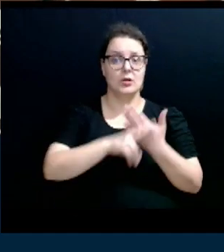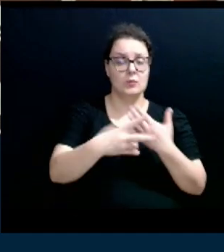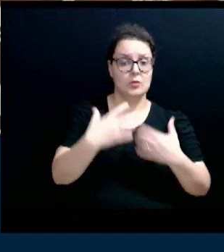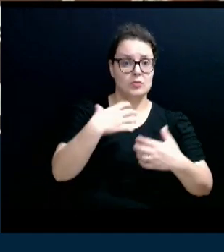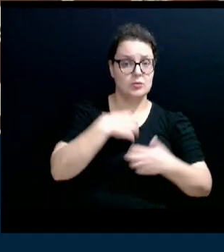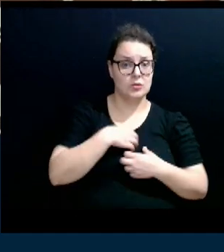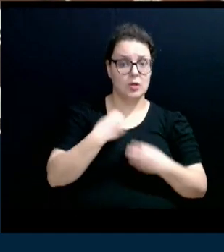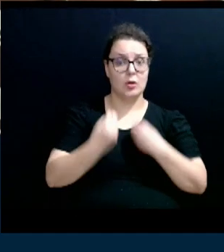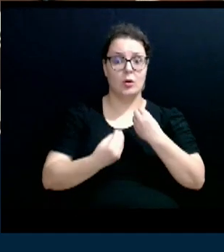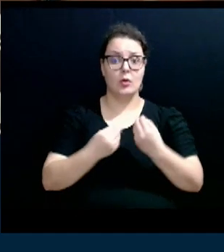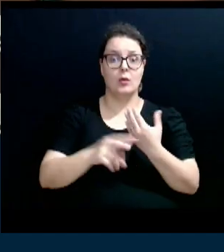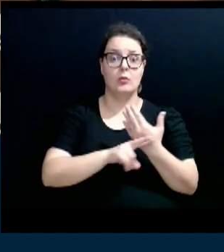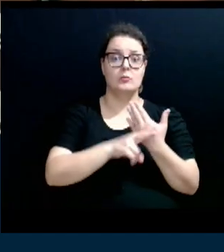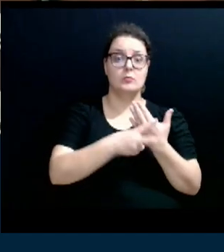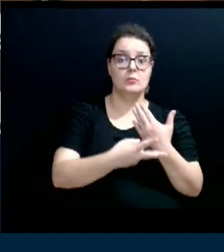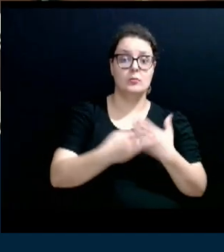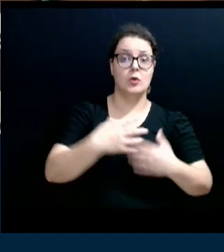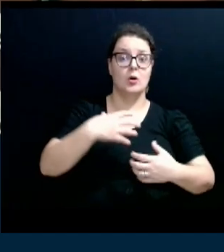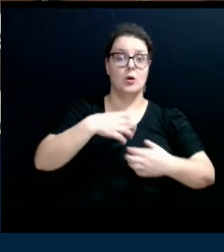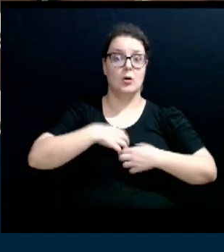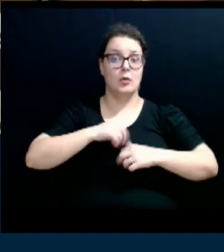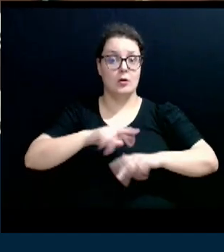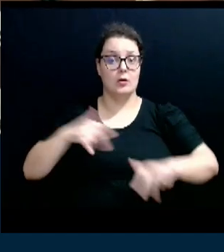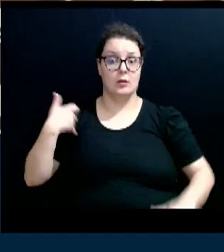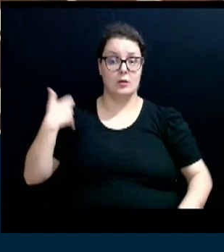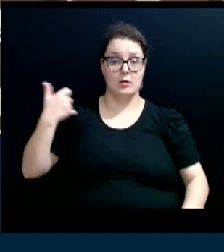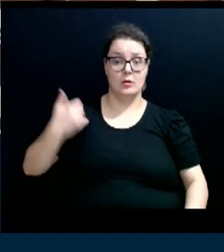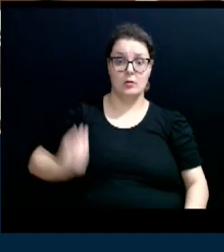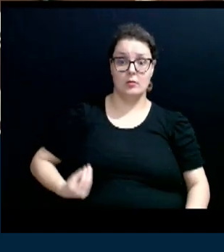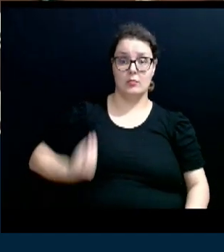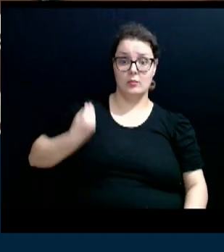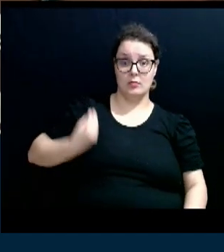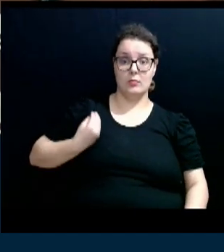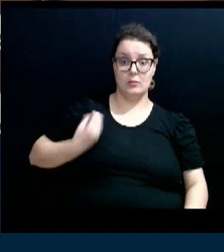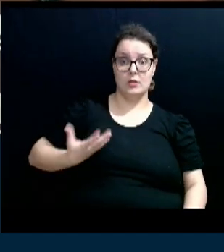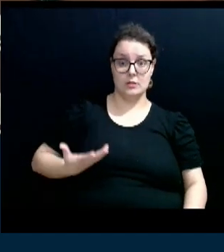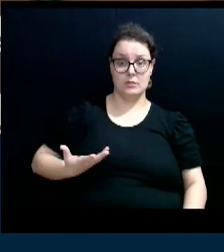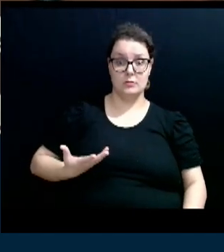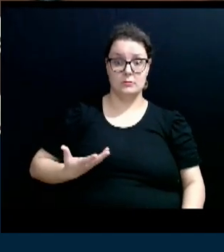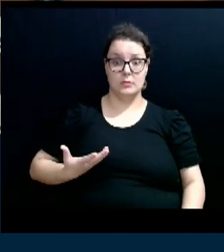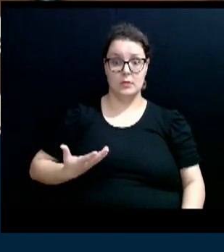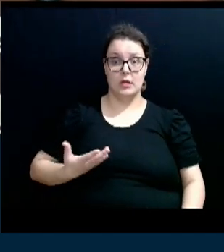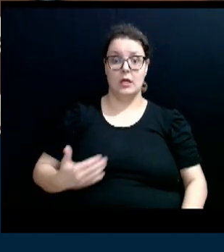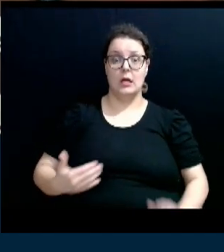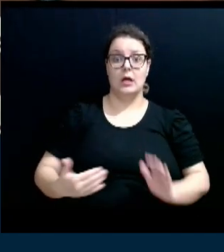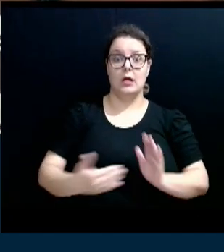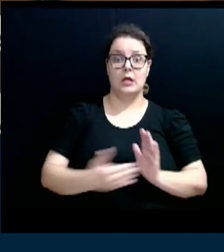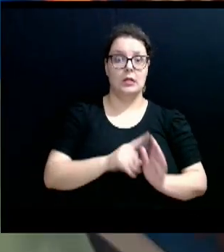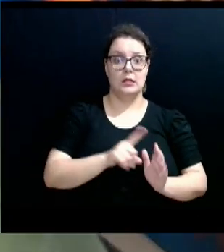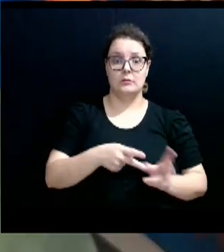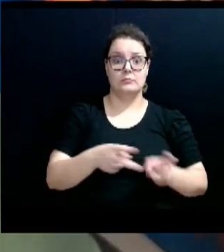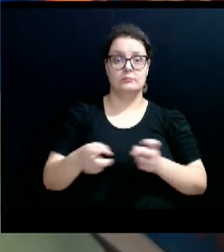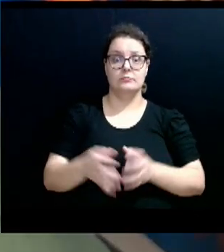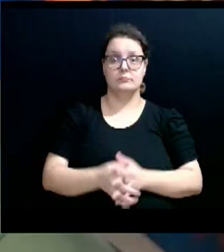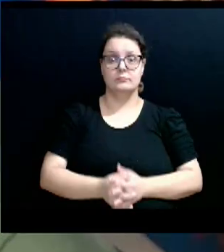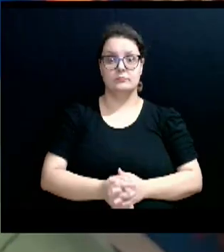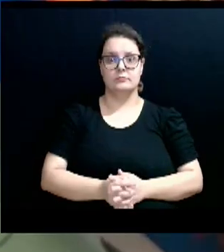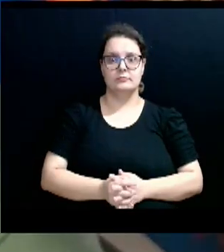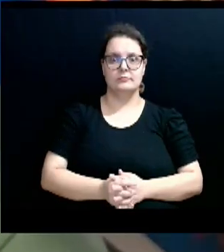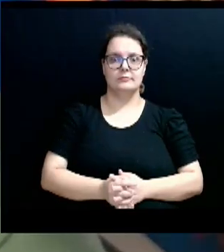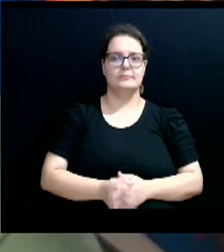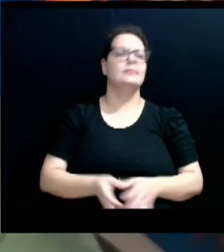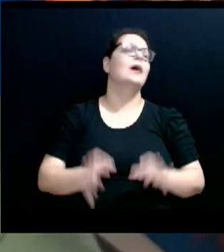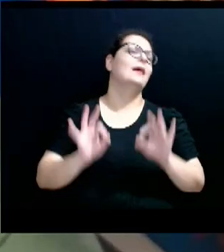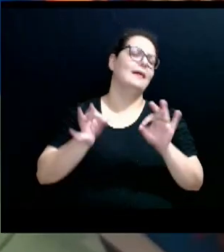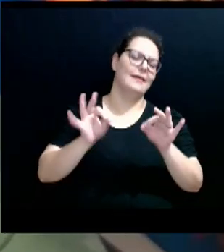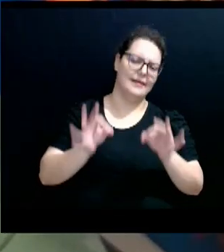reagimos emocionalmente na vida adulta, mesmo sem que a gente perceba? Com certeza, são